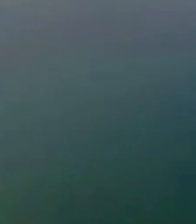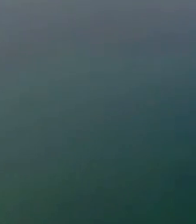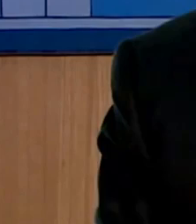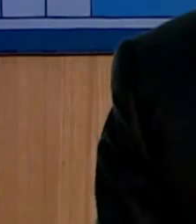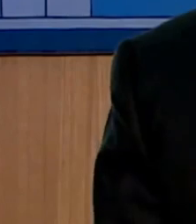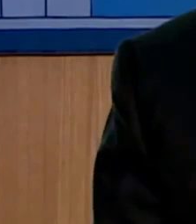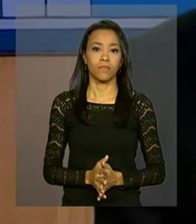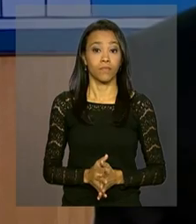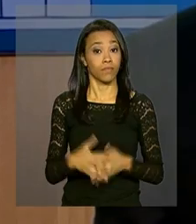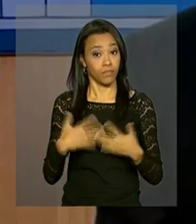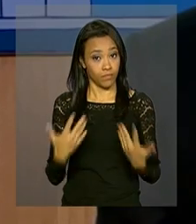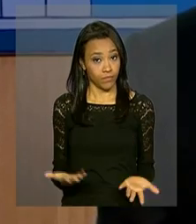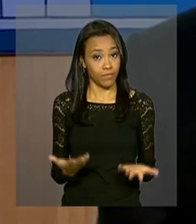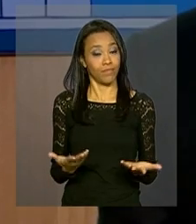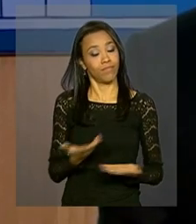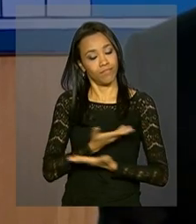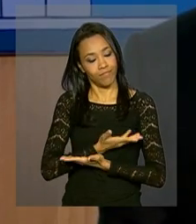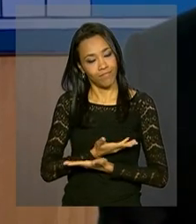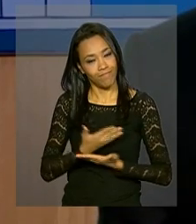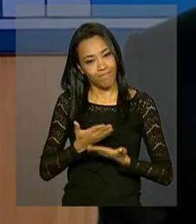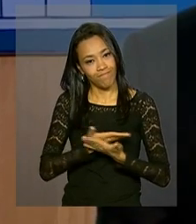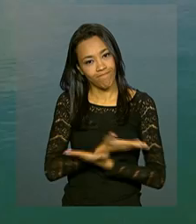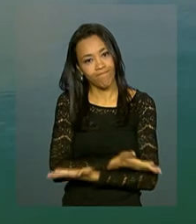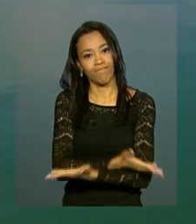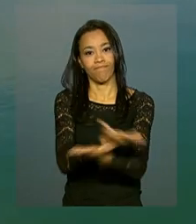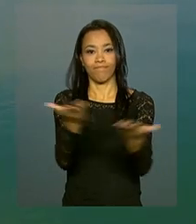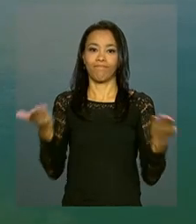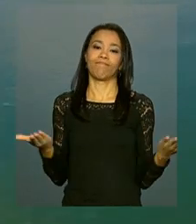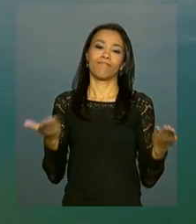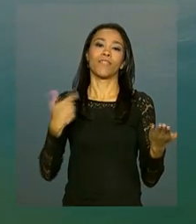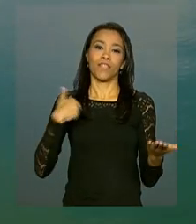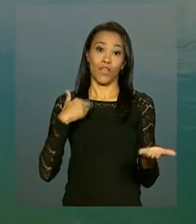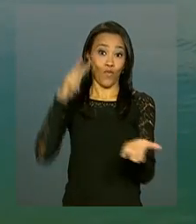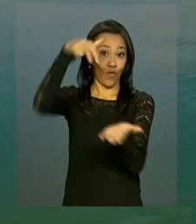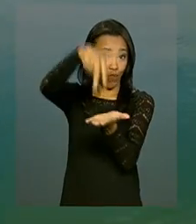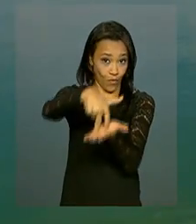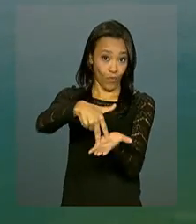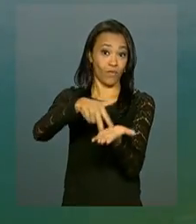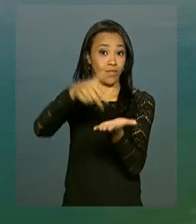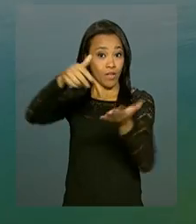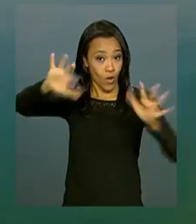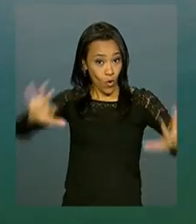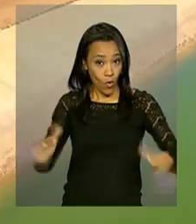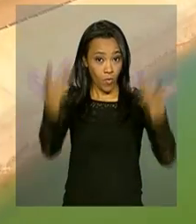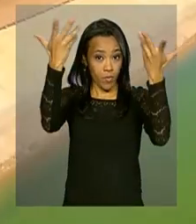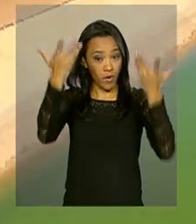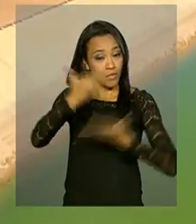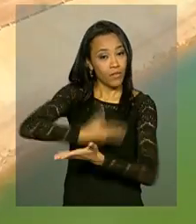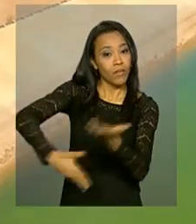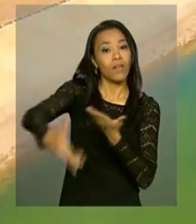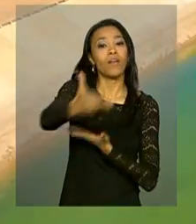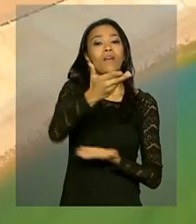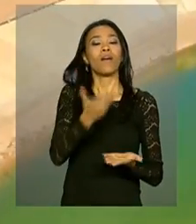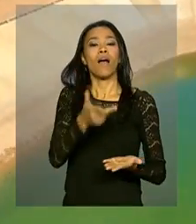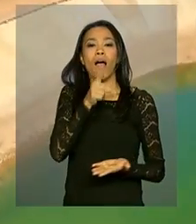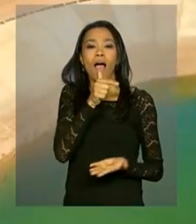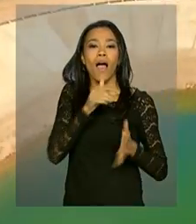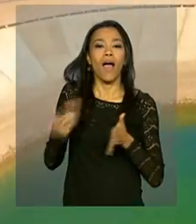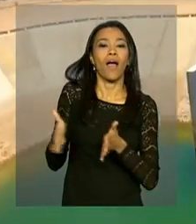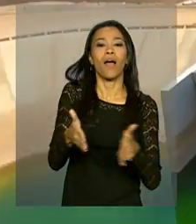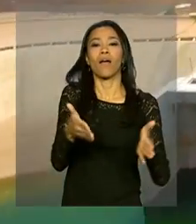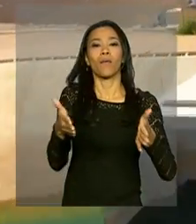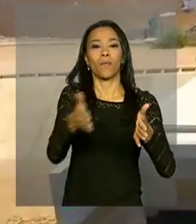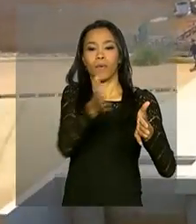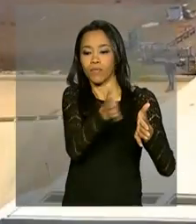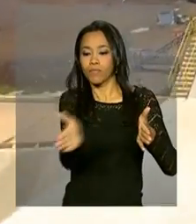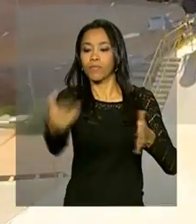Portanto, ao cumprimentá-lo, eu quero dizer que estarei aí comemorando com você a chegada da água